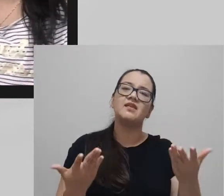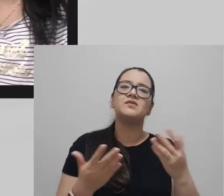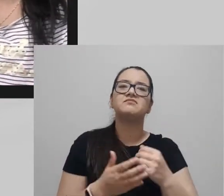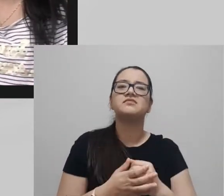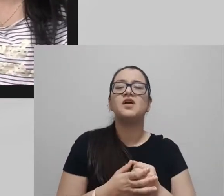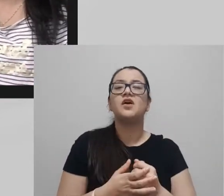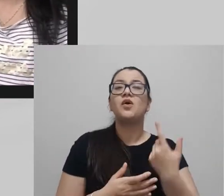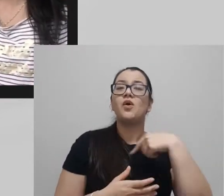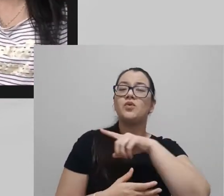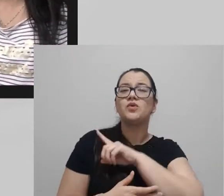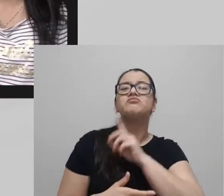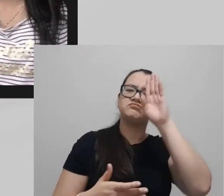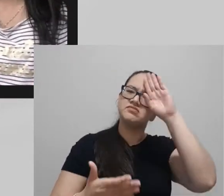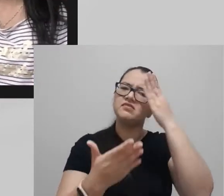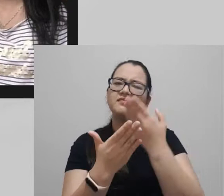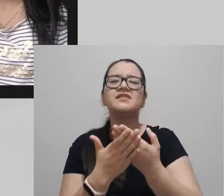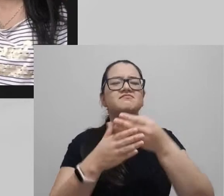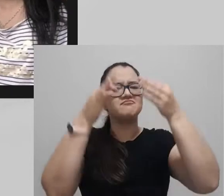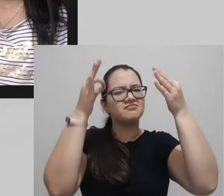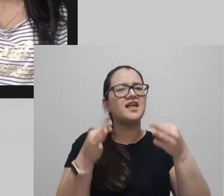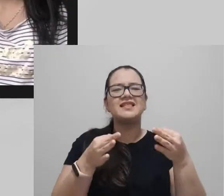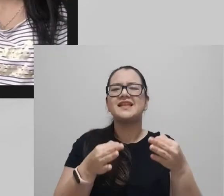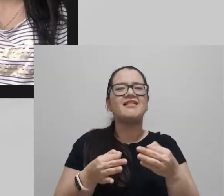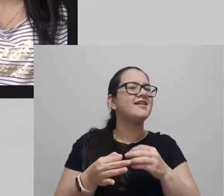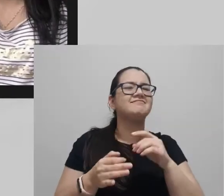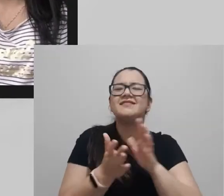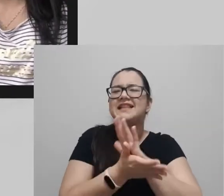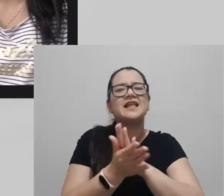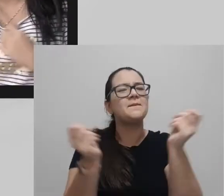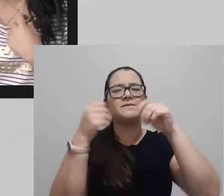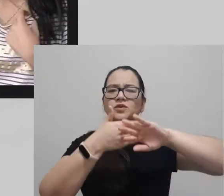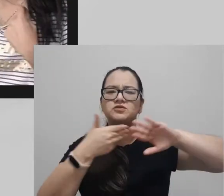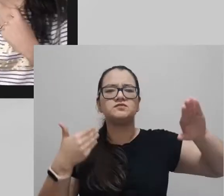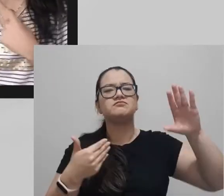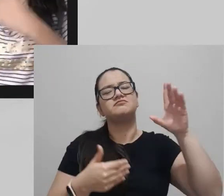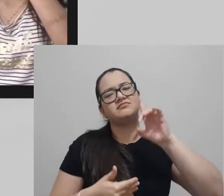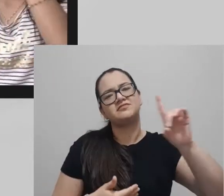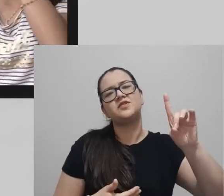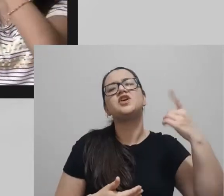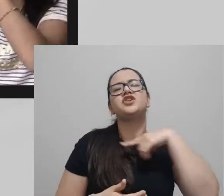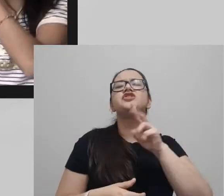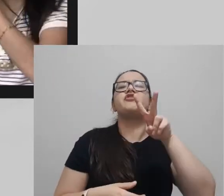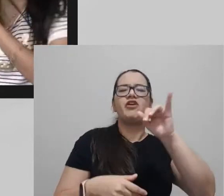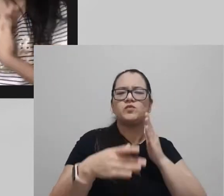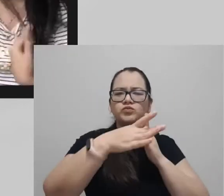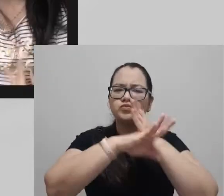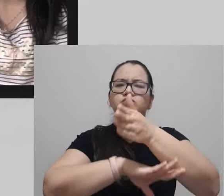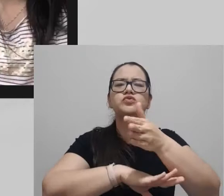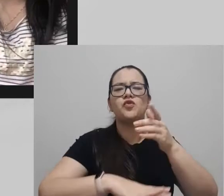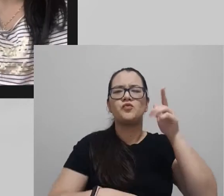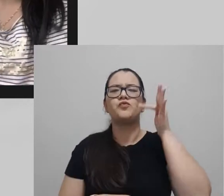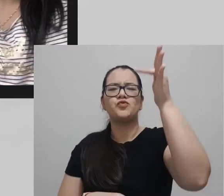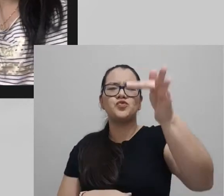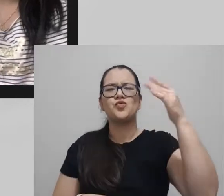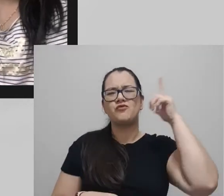nós temos essa certeza de que nada poderá nos separar do amor de Deus e que nós iremos atravessar essa fase e vamos cantar o hino da